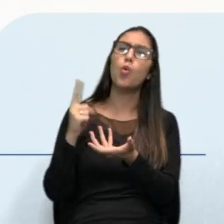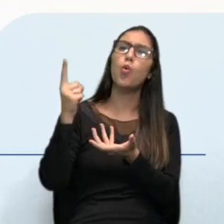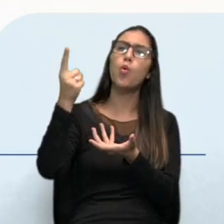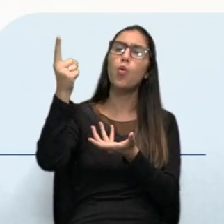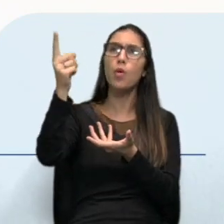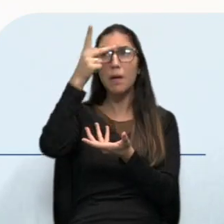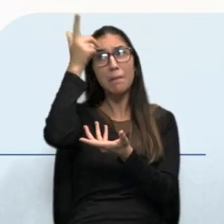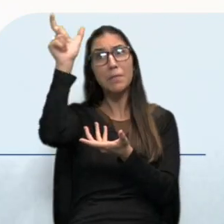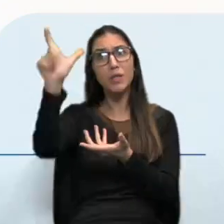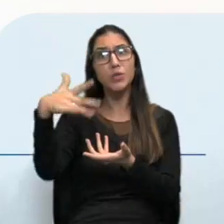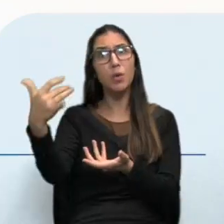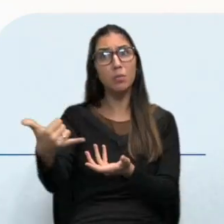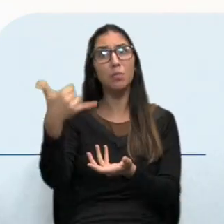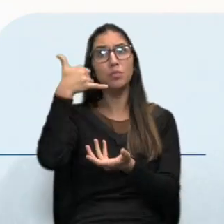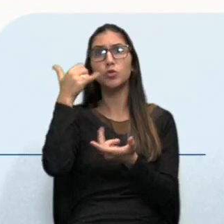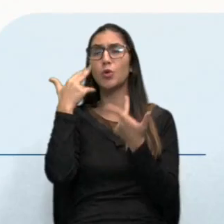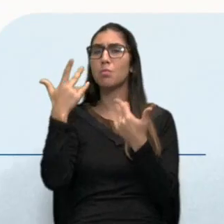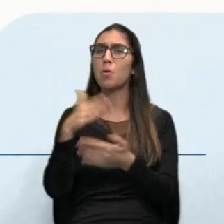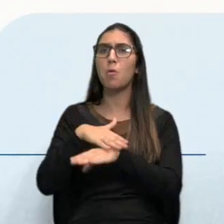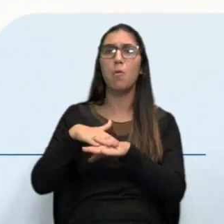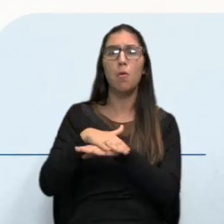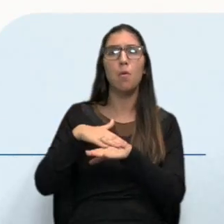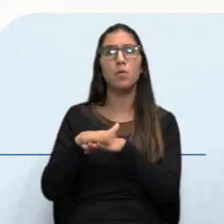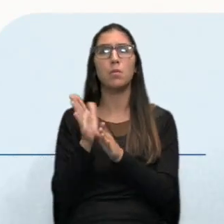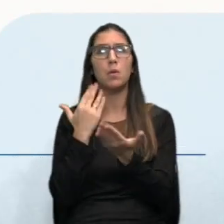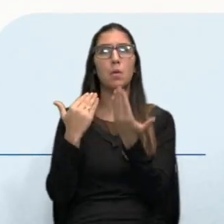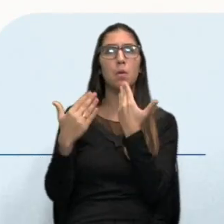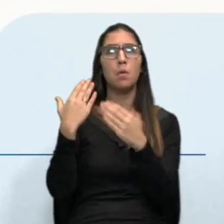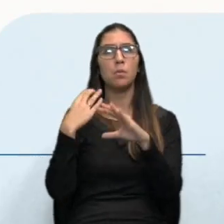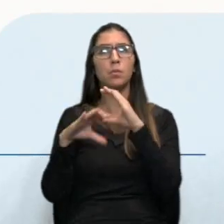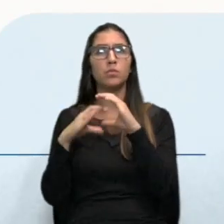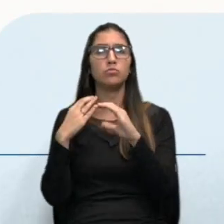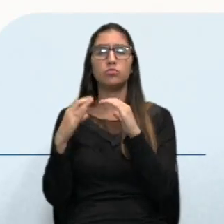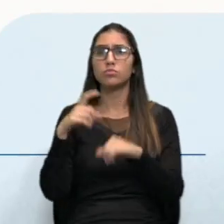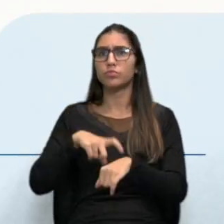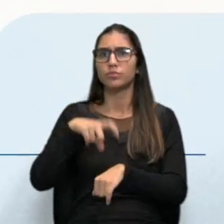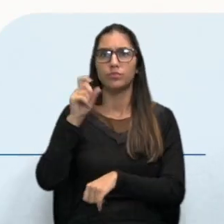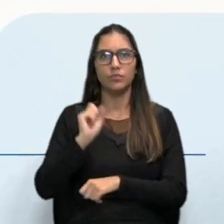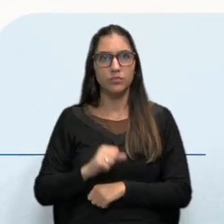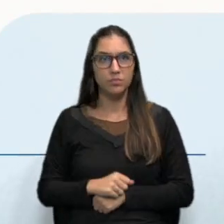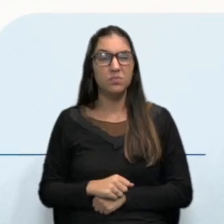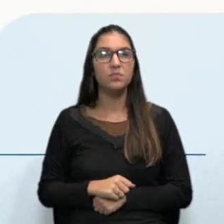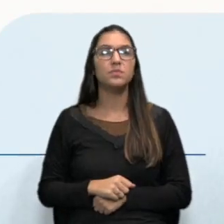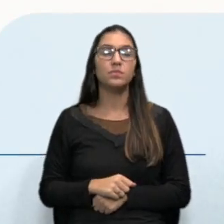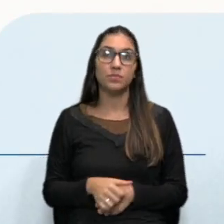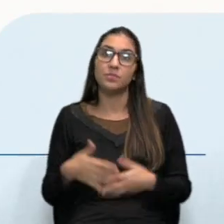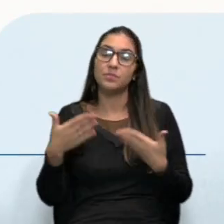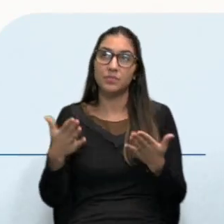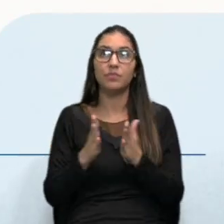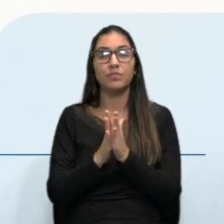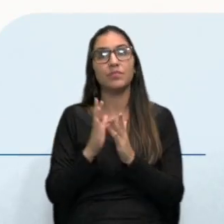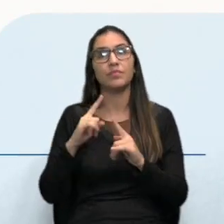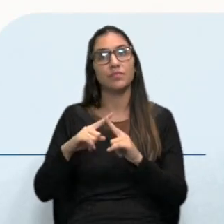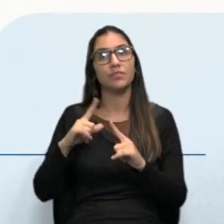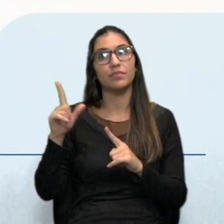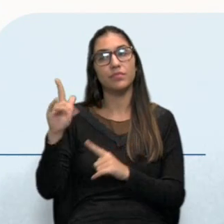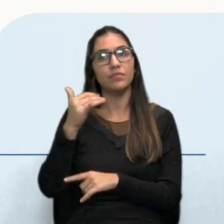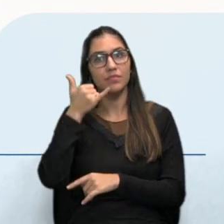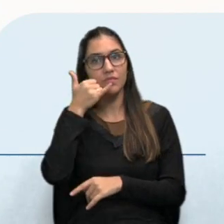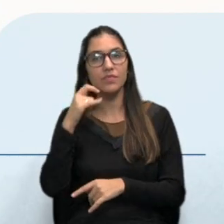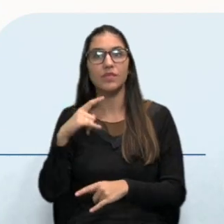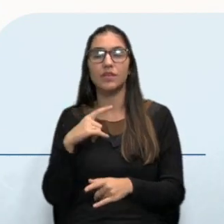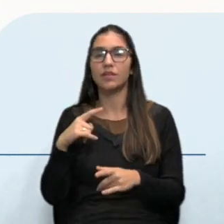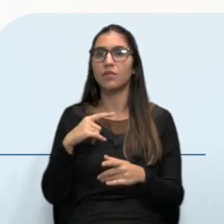vai atender a minha ligação e a gente vai começar a se comunicar instantaneamente. E graças a esse sistema celular que a gente